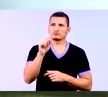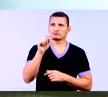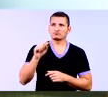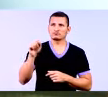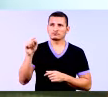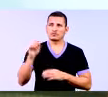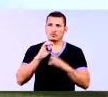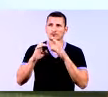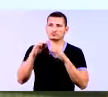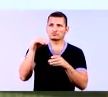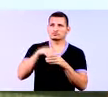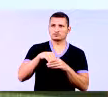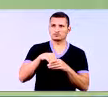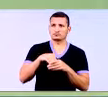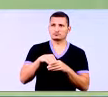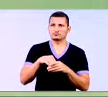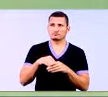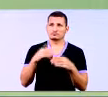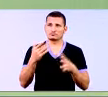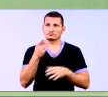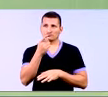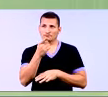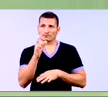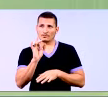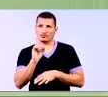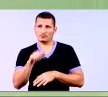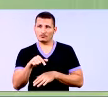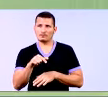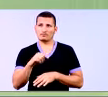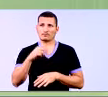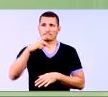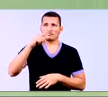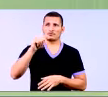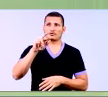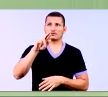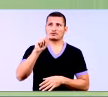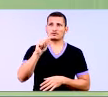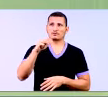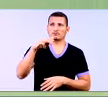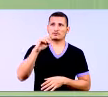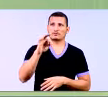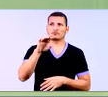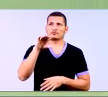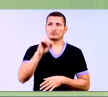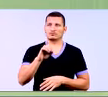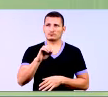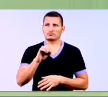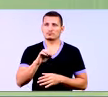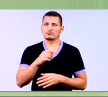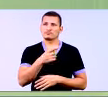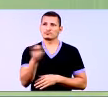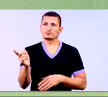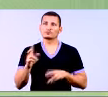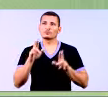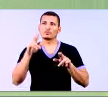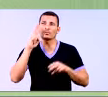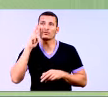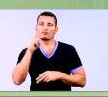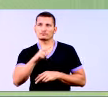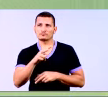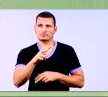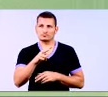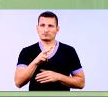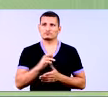interna. Então, ó, isso aqui é um parâmetro que vocês nunca tinham visto e iam morrer sem ver, se não tivesse aqui fazendo